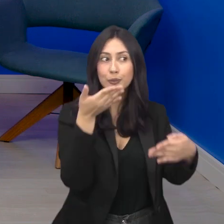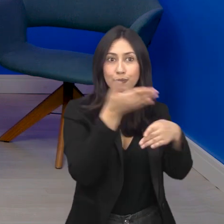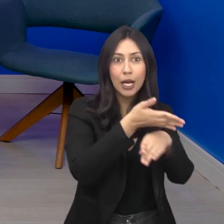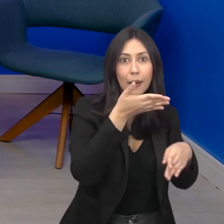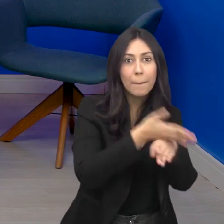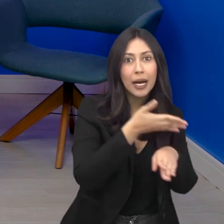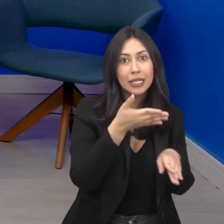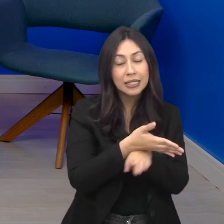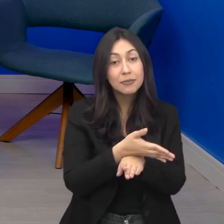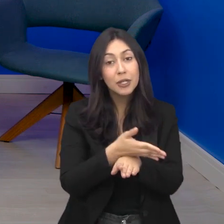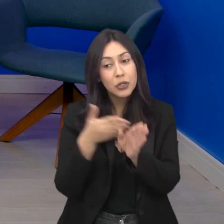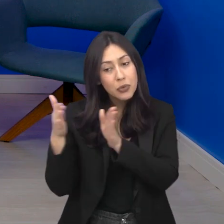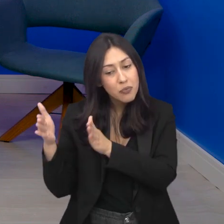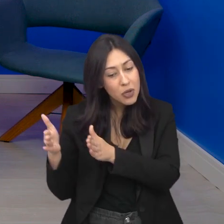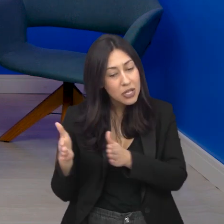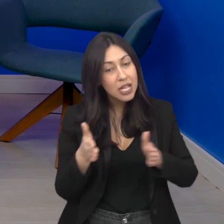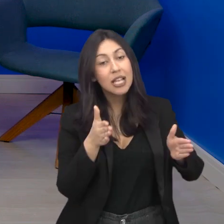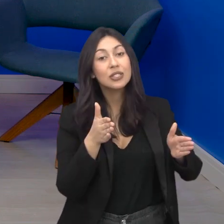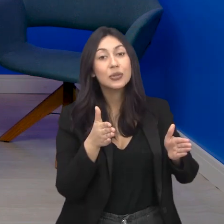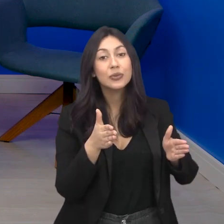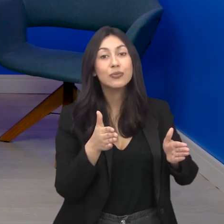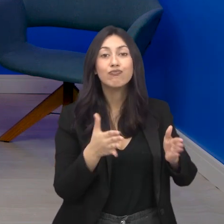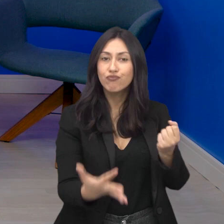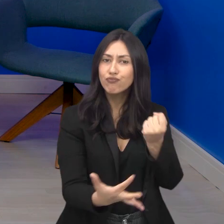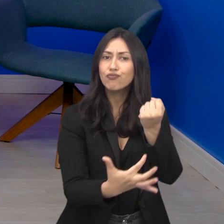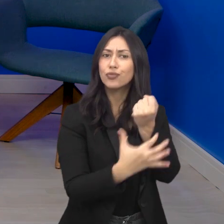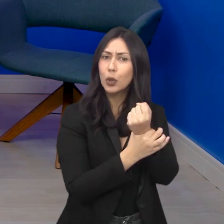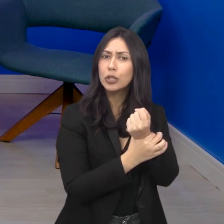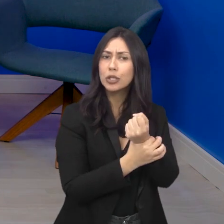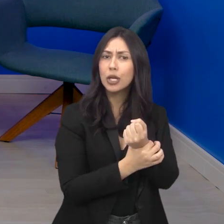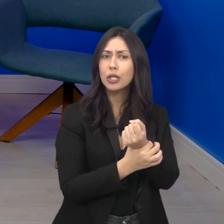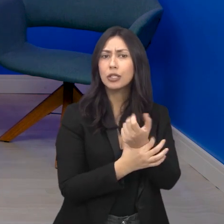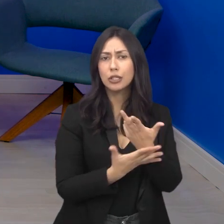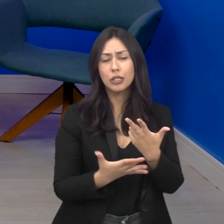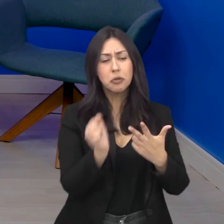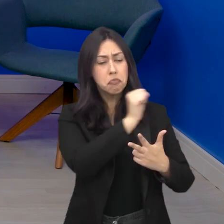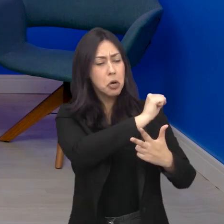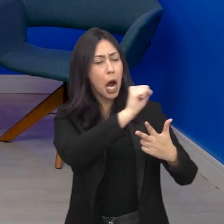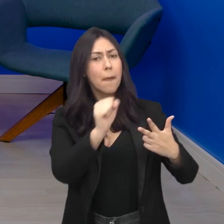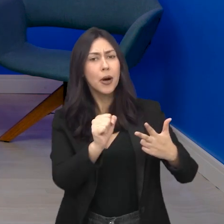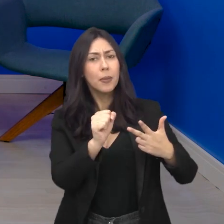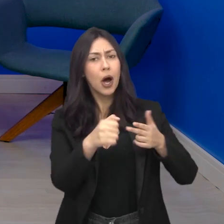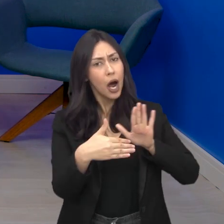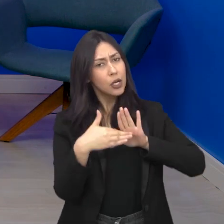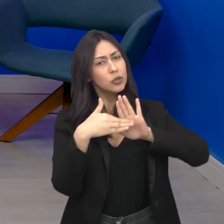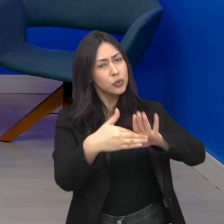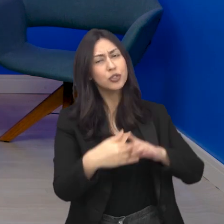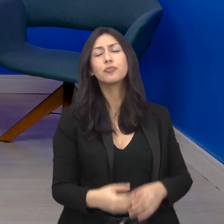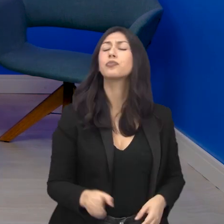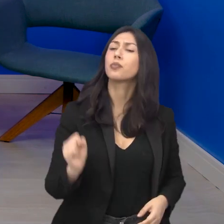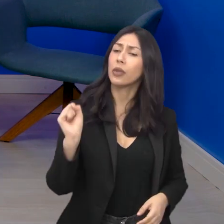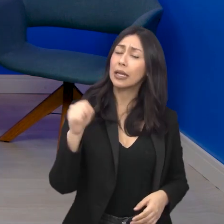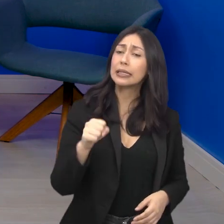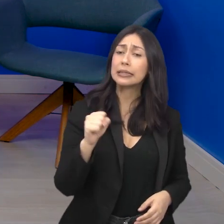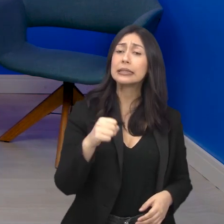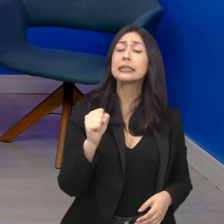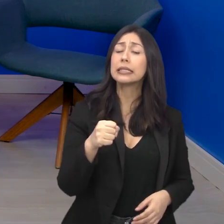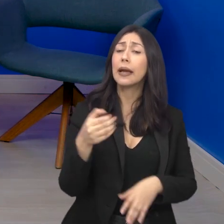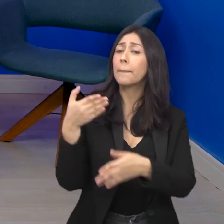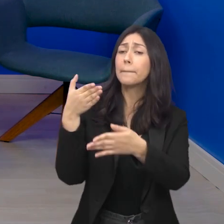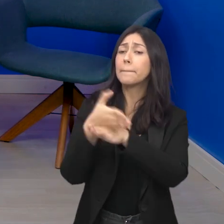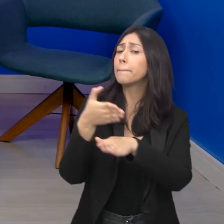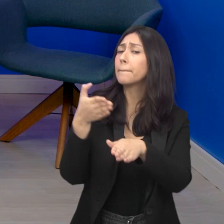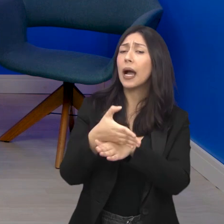gente participar desse processo, garantimos justamente que o poder público atenda às necessidades da população. Isso